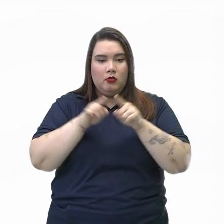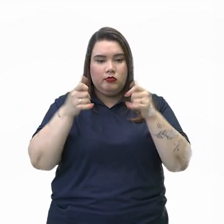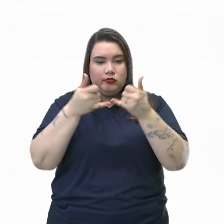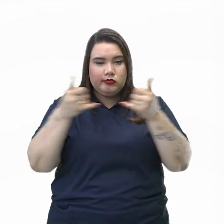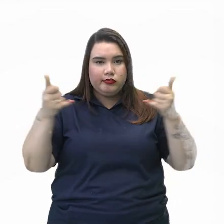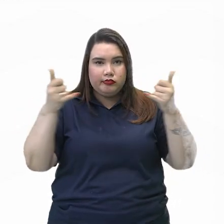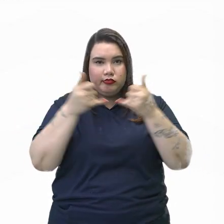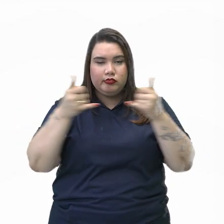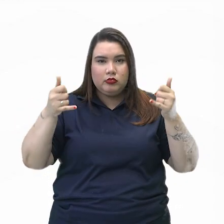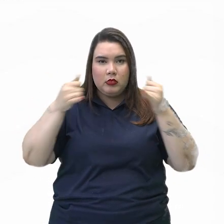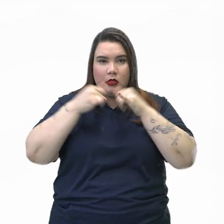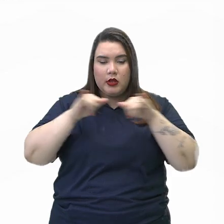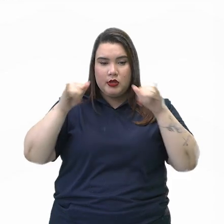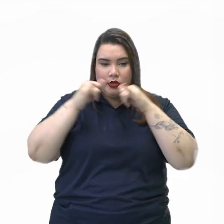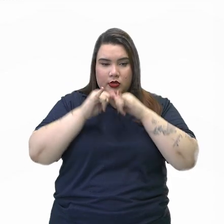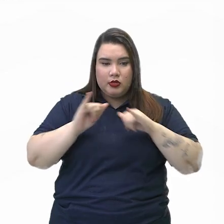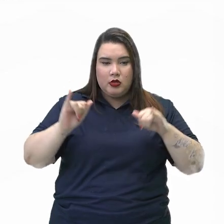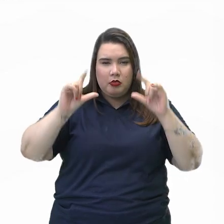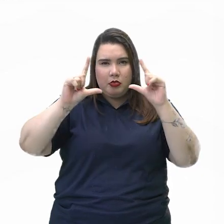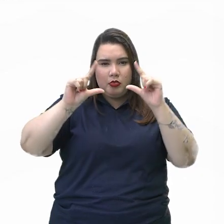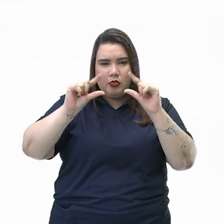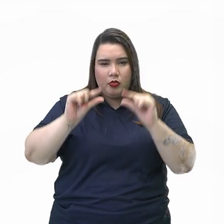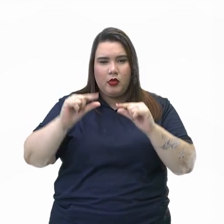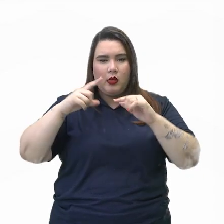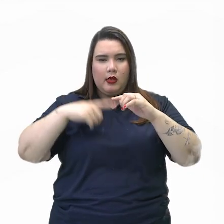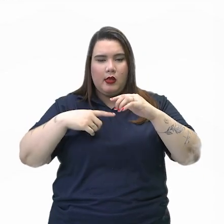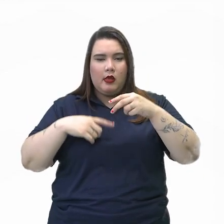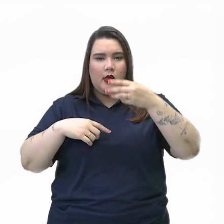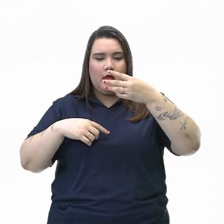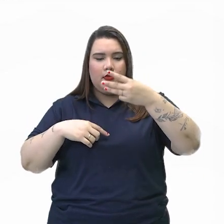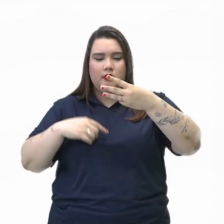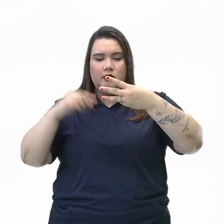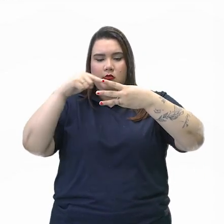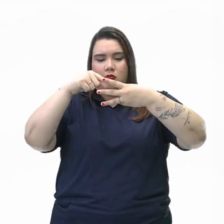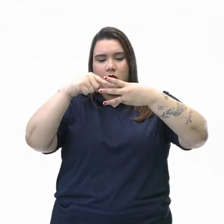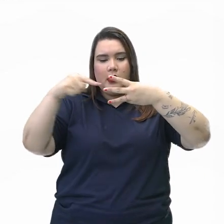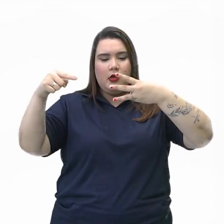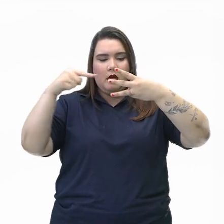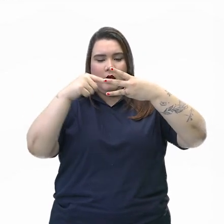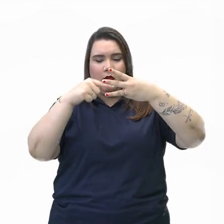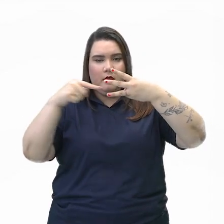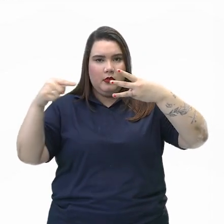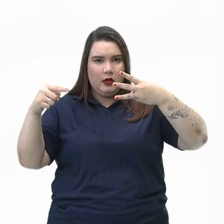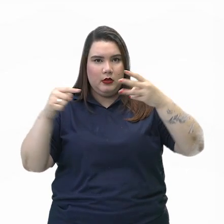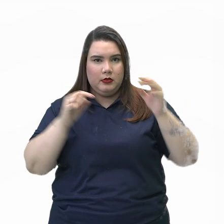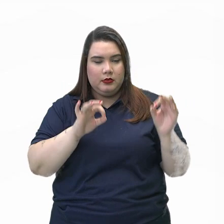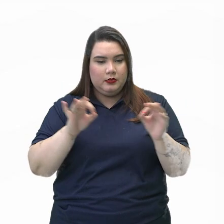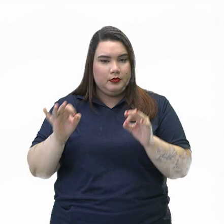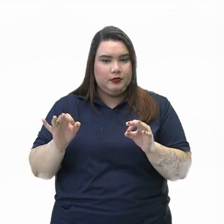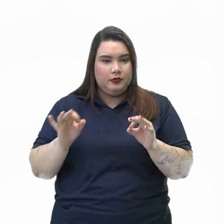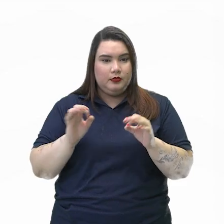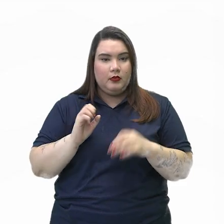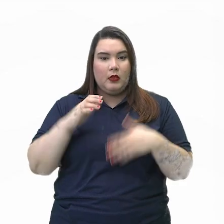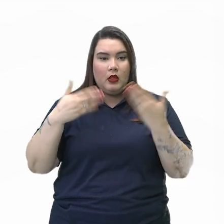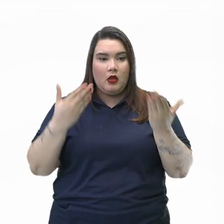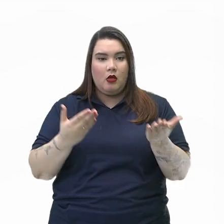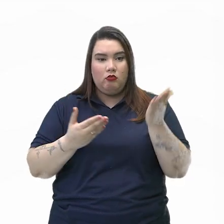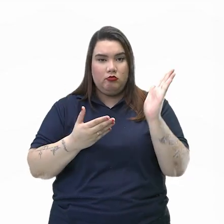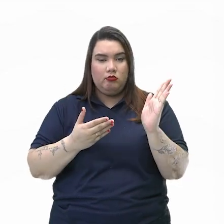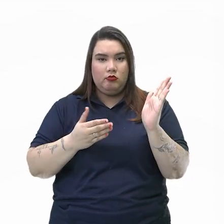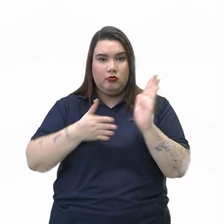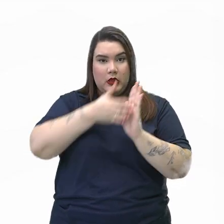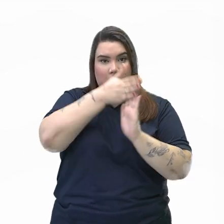baixa intensidade passa entre essas duas camadas. Quando se toca a tela,